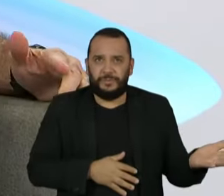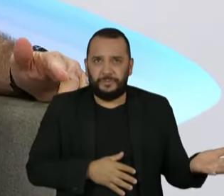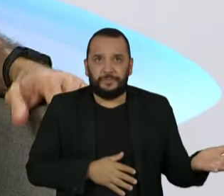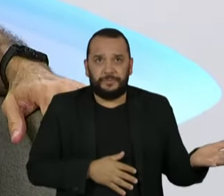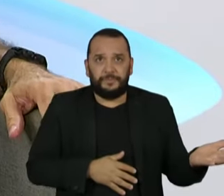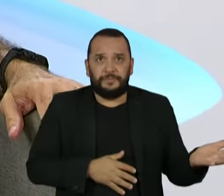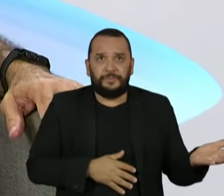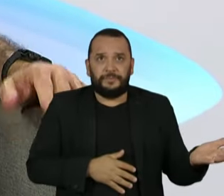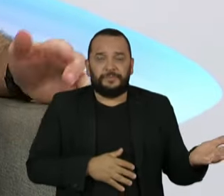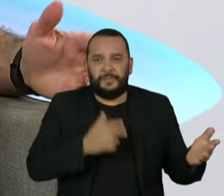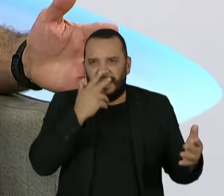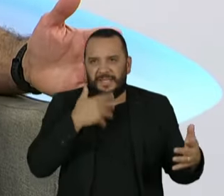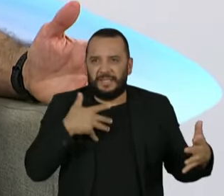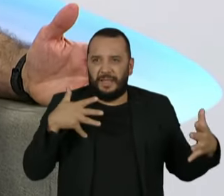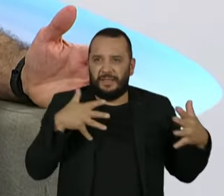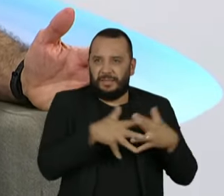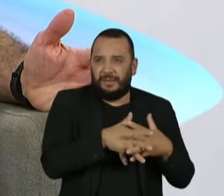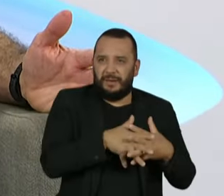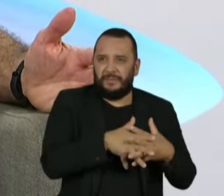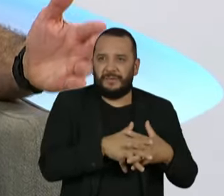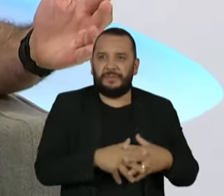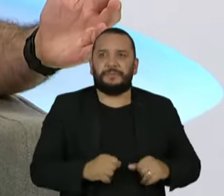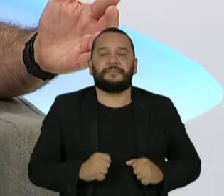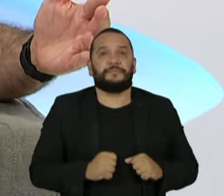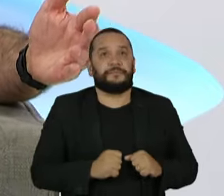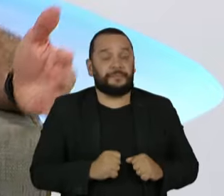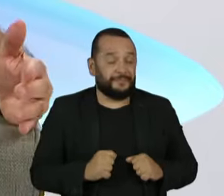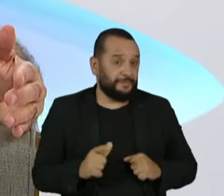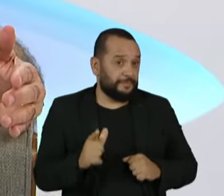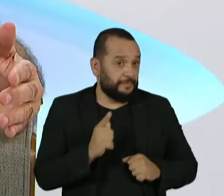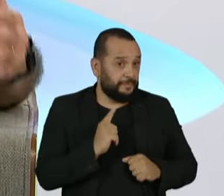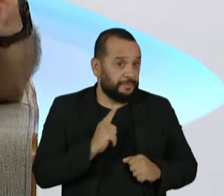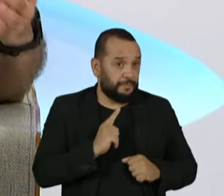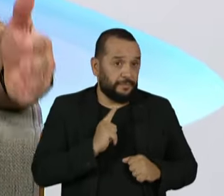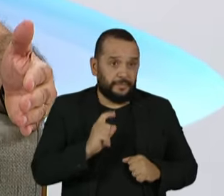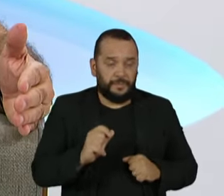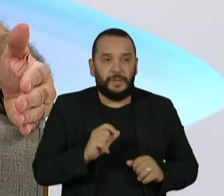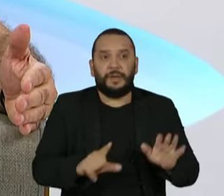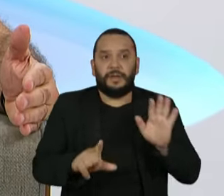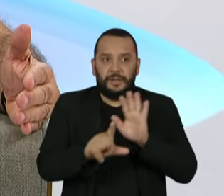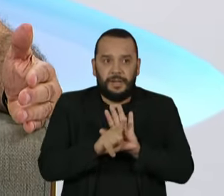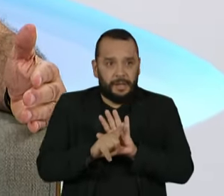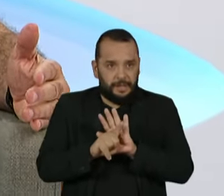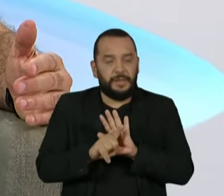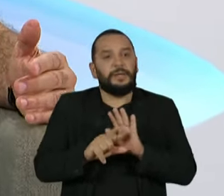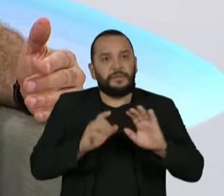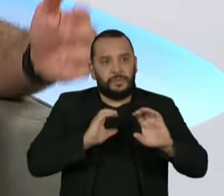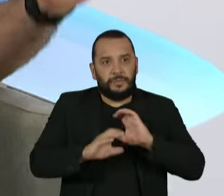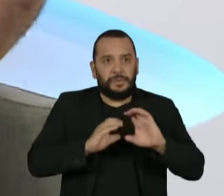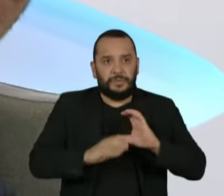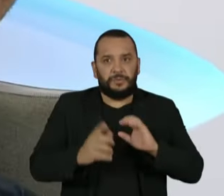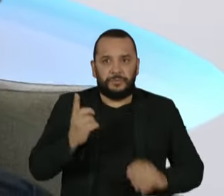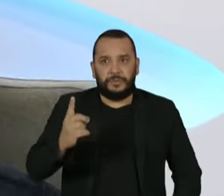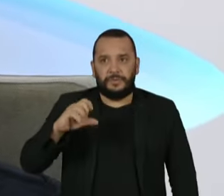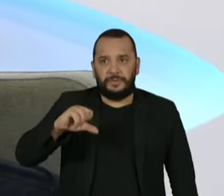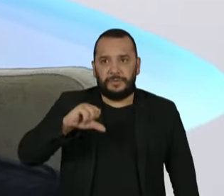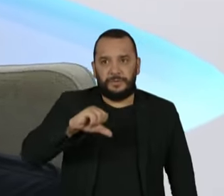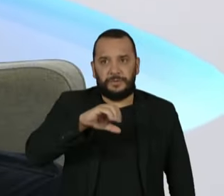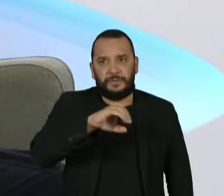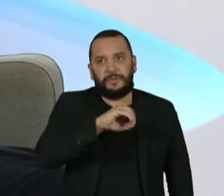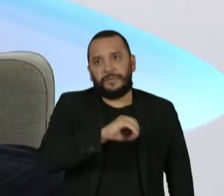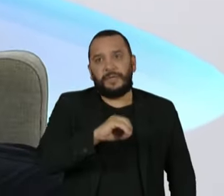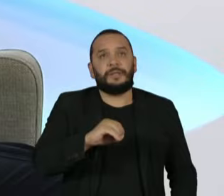a gente veja se a gente tivesse manter a regulação que a gente tinha no Brasil até a nova lei de telecomunicações da década de 90 talvez a gente tivesse internet